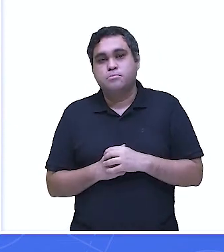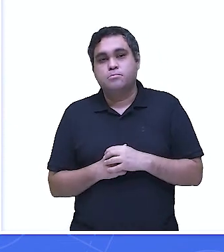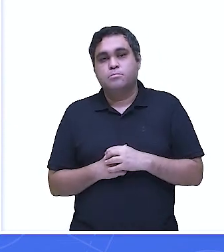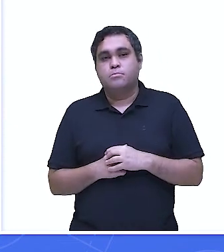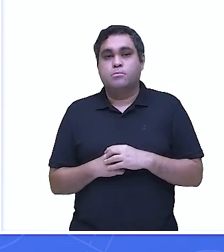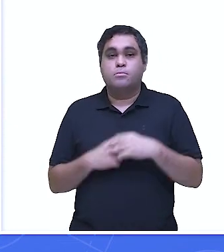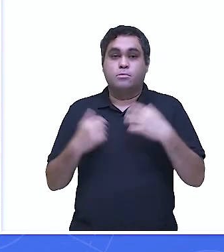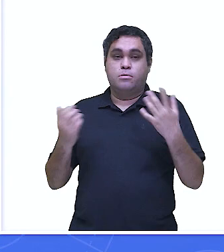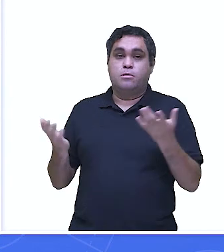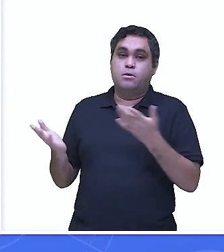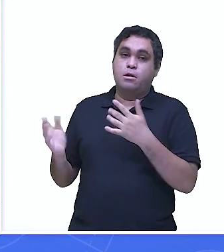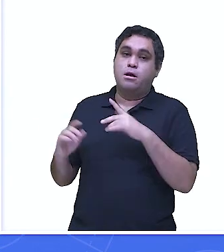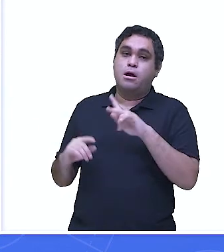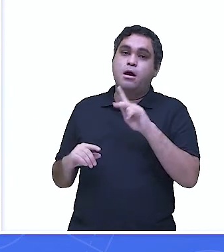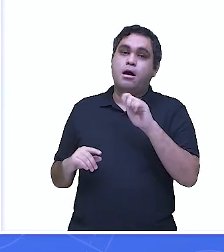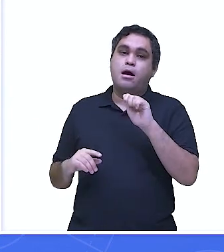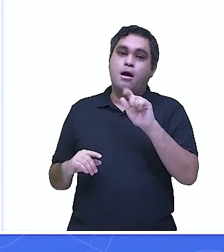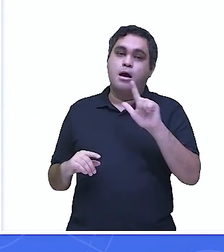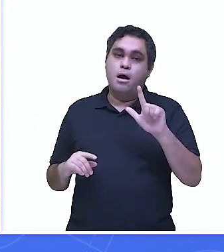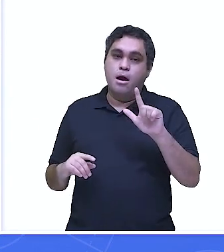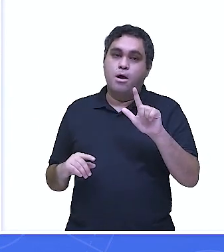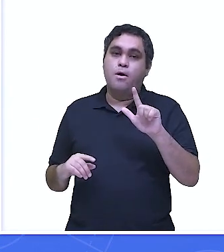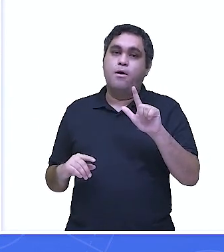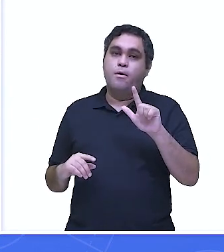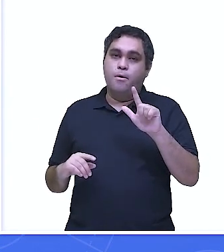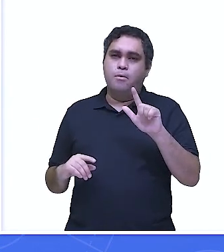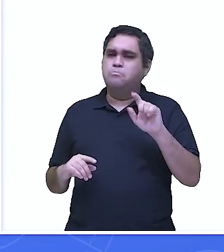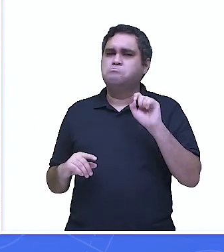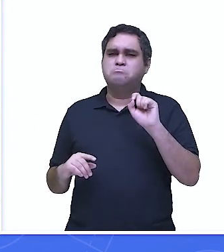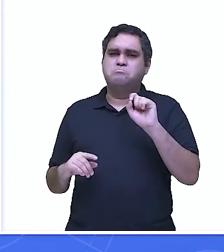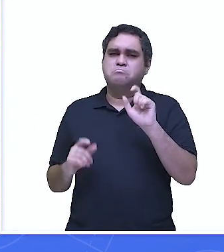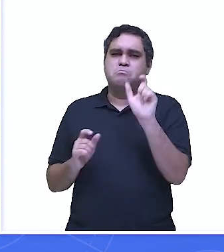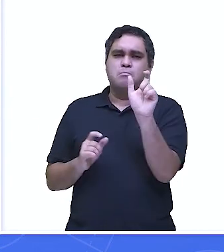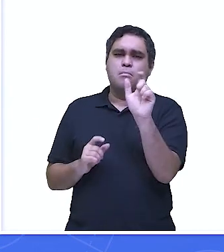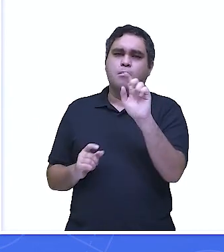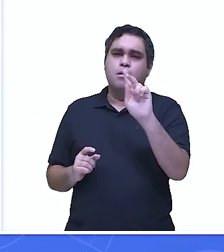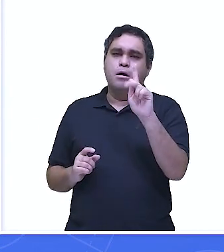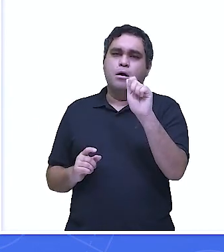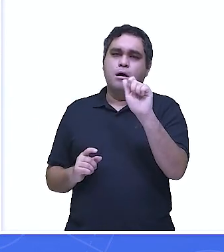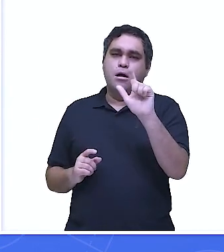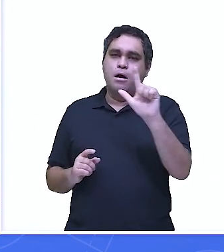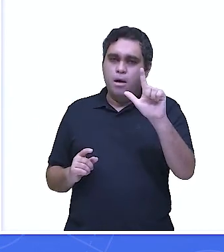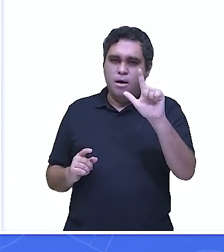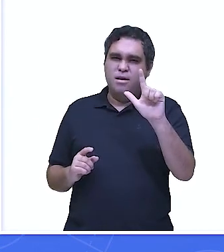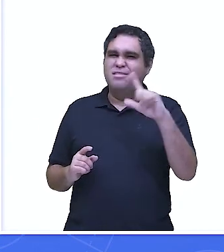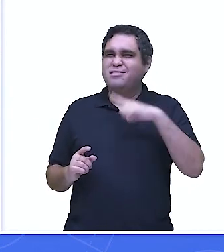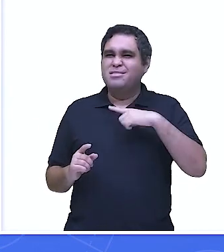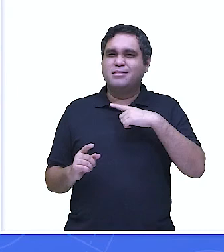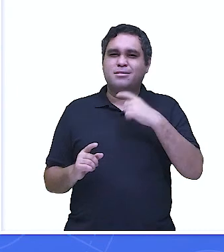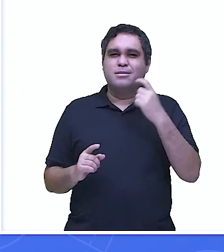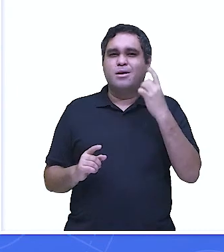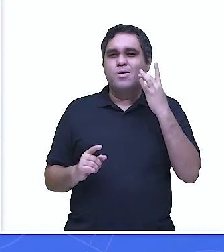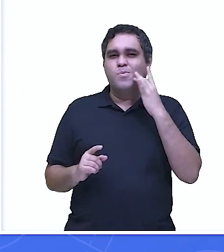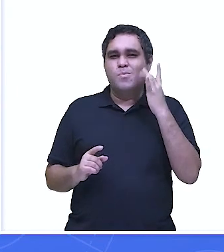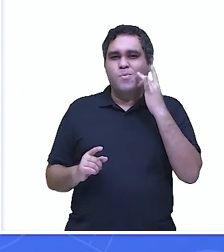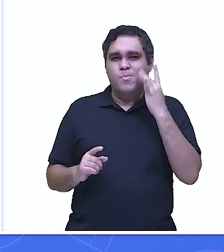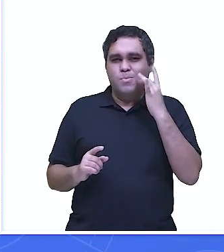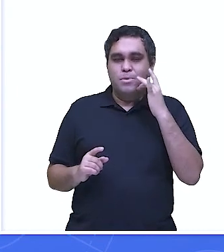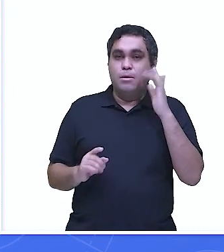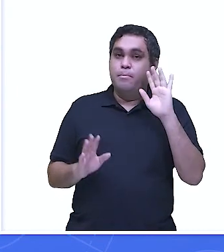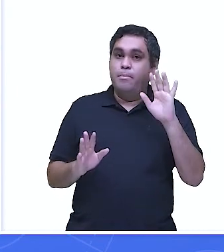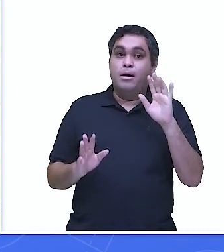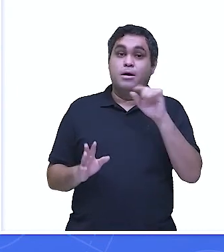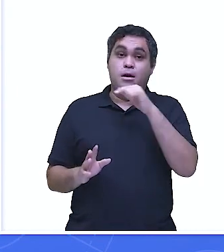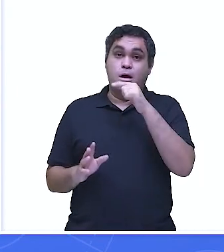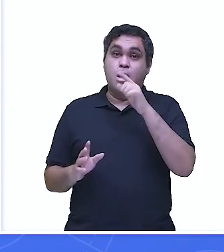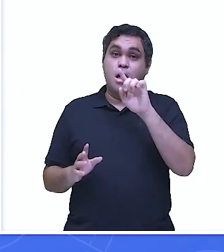aqui, ó. Hall, para quem perguntou, hall. Tem aquele bombonzinho também, mas aqui é corredor, tá, gente? É o